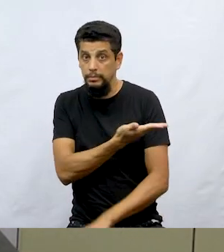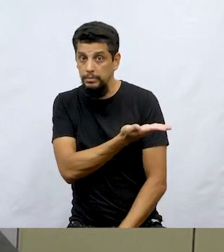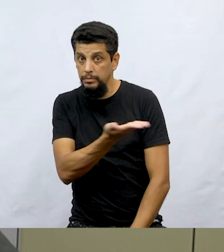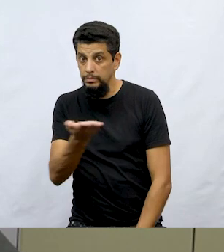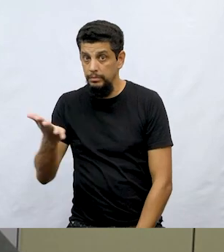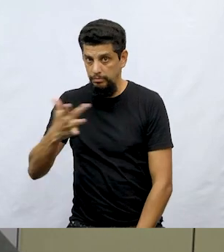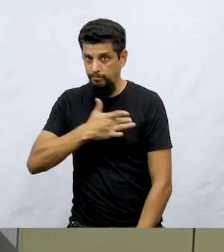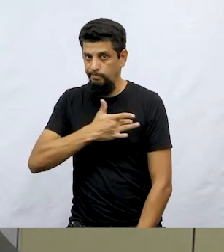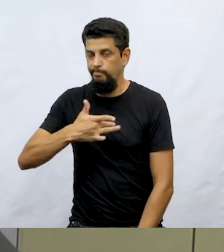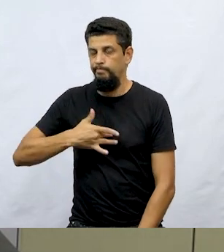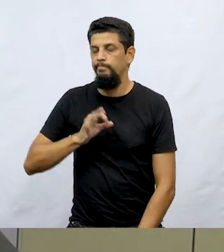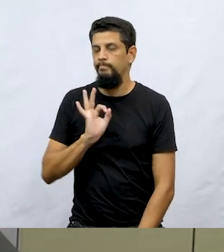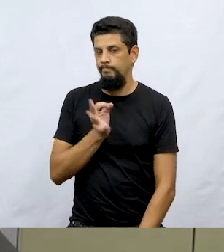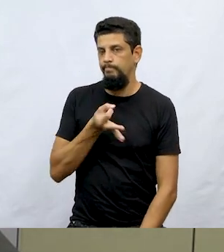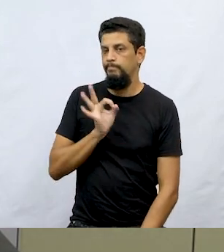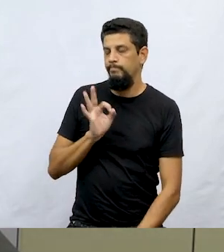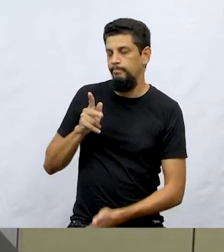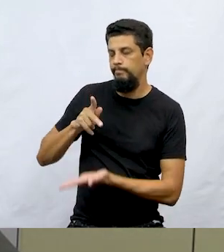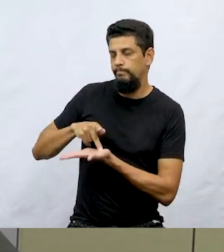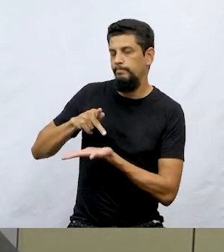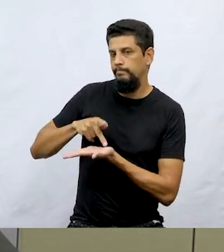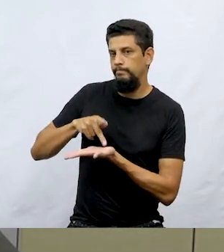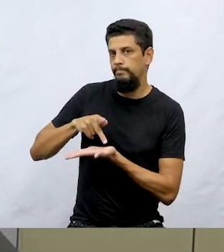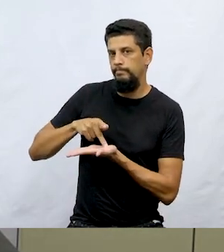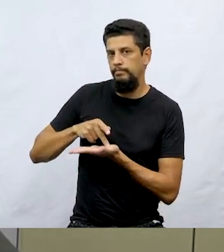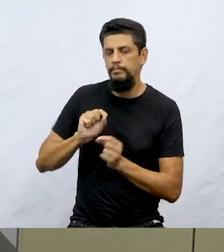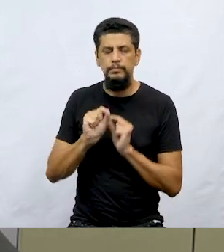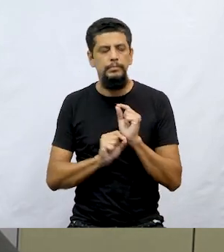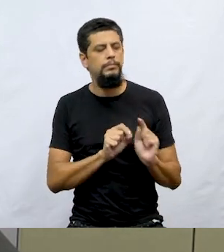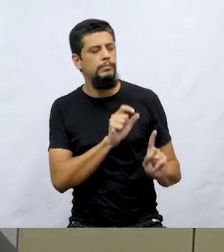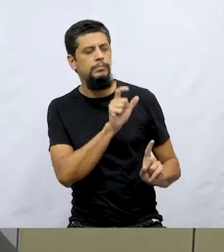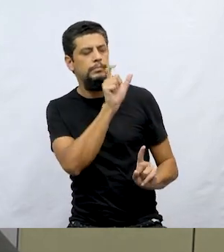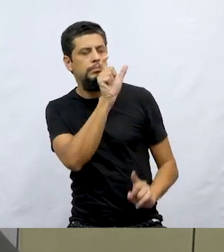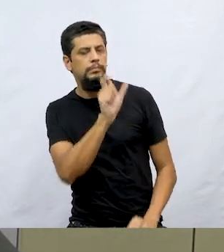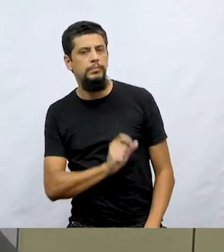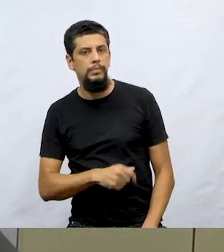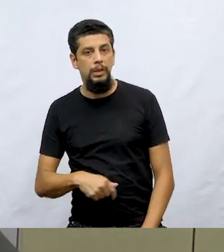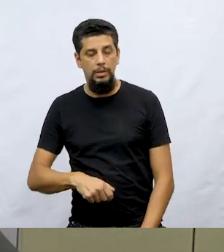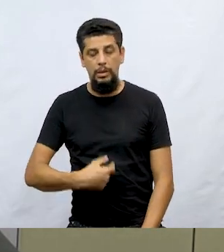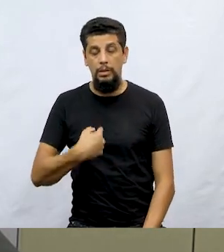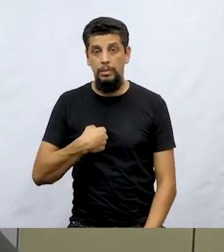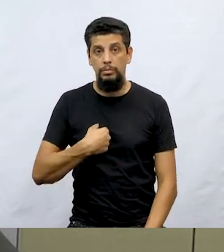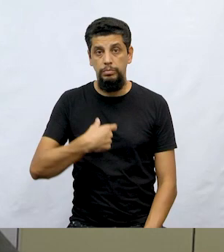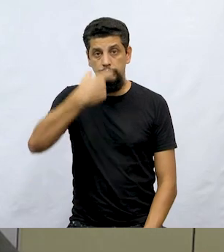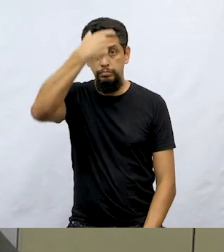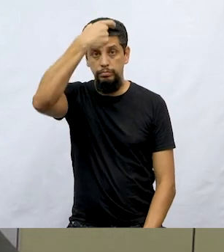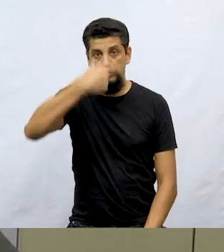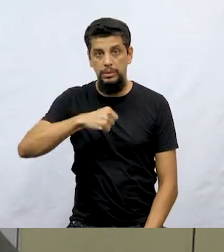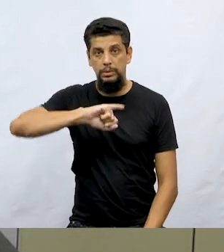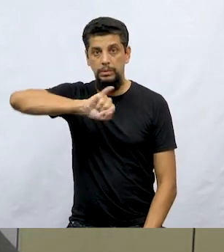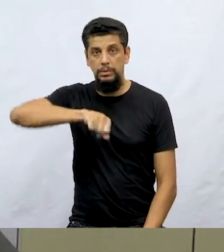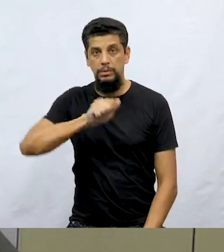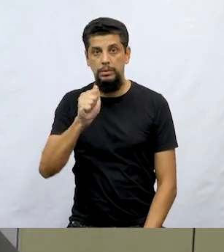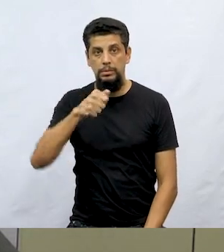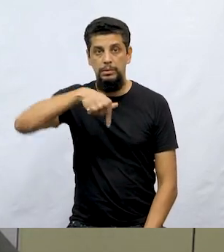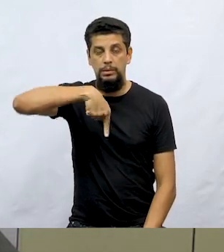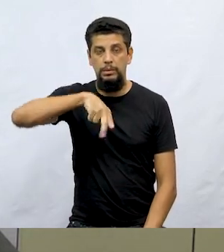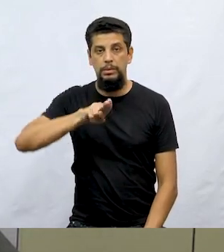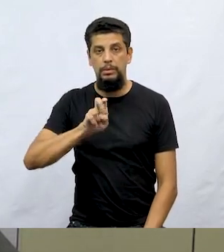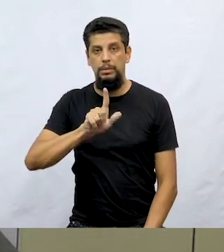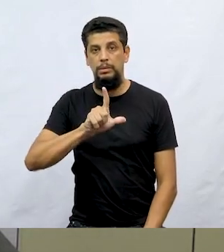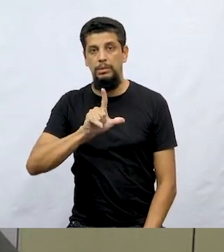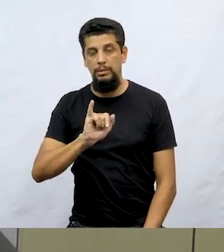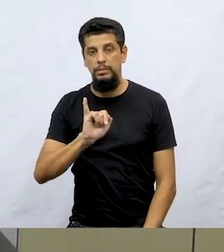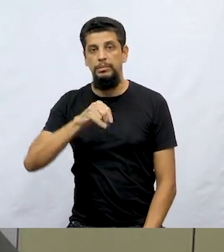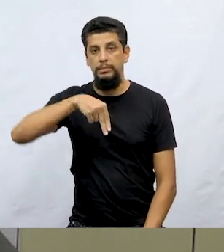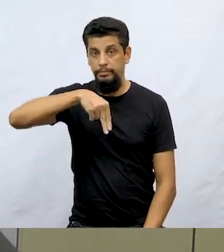proteger vocês. Vai higienizar também. Isso mesmo, né, prof? E quem é você, professora? Ah, eu sou a professora Jaque. Meu nome, na verdade,